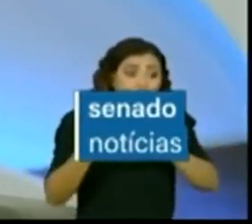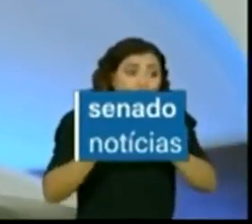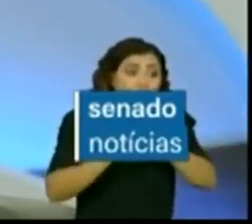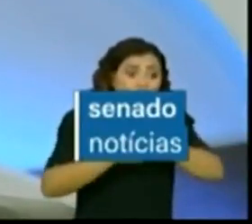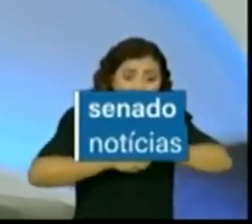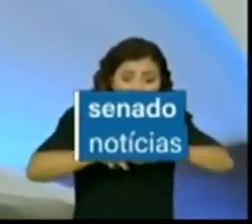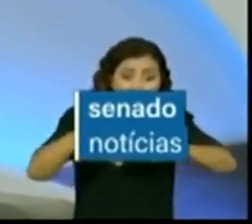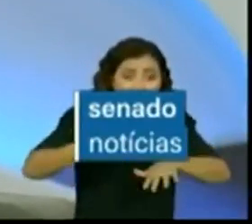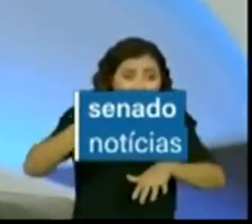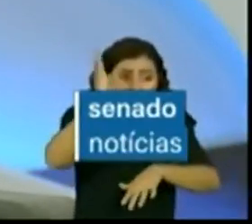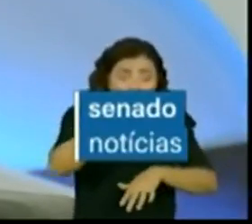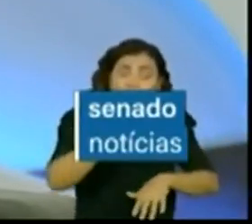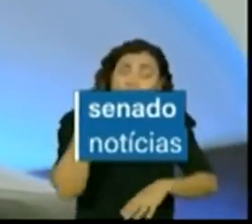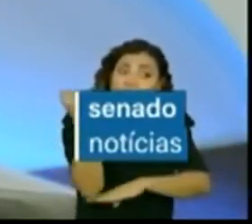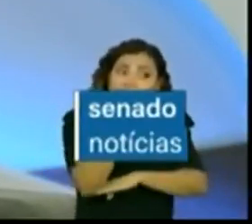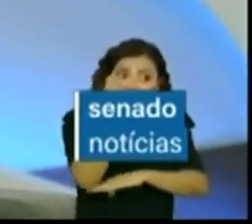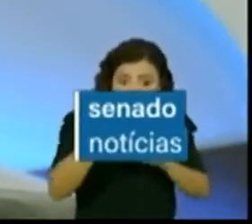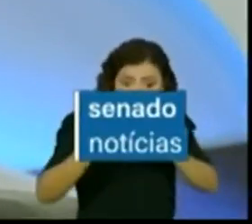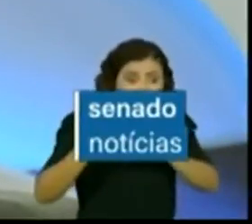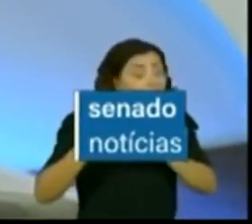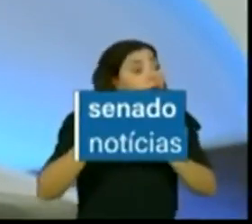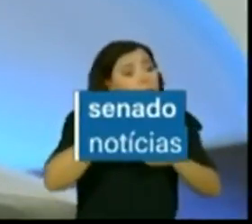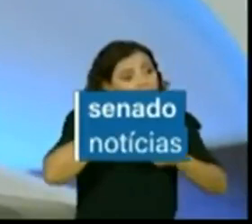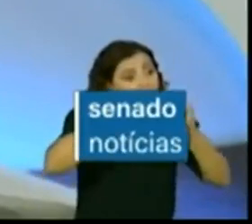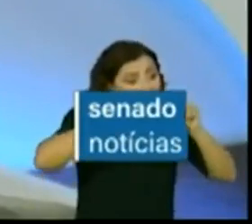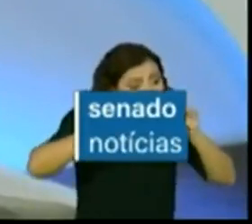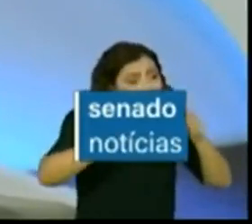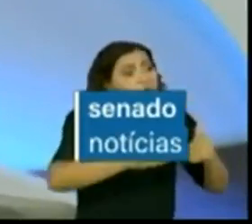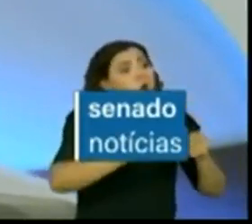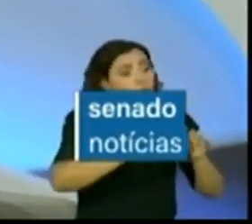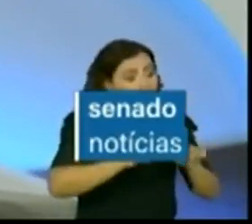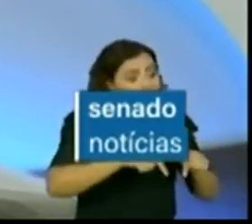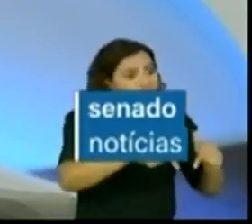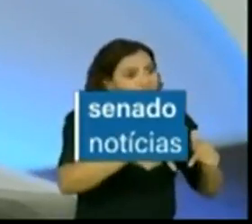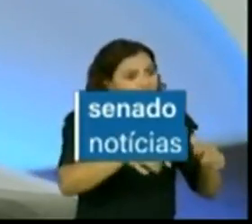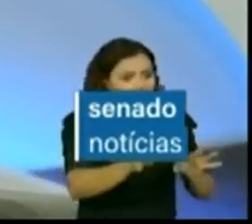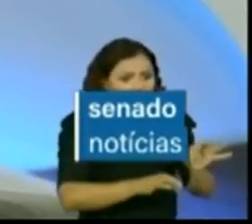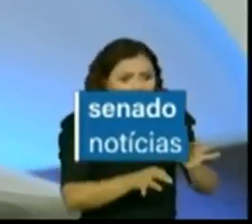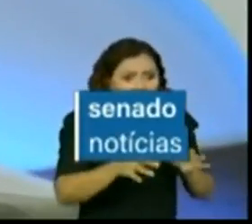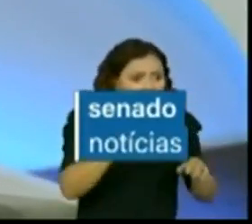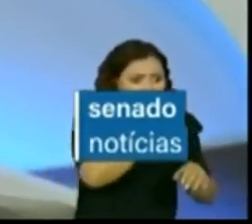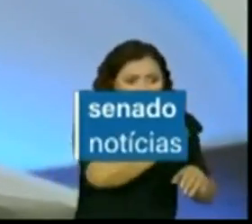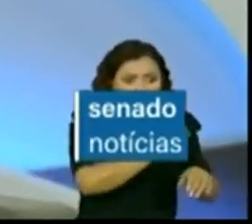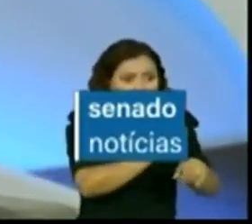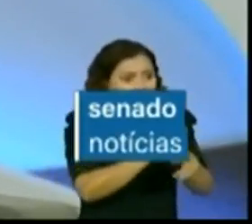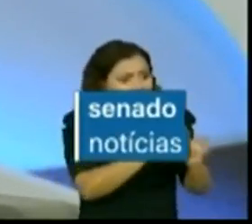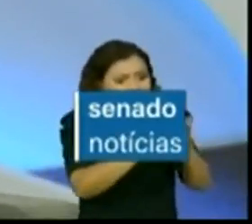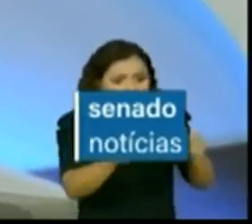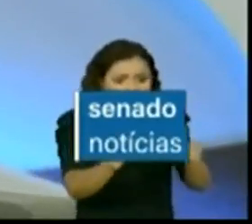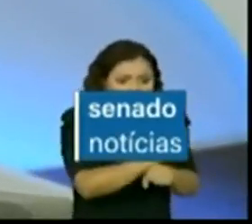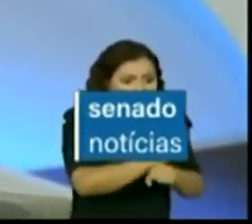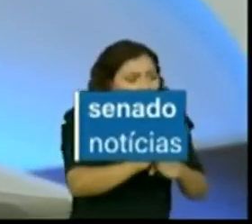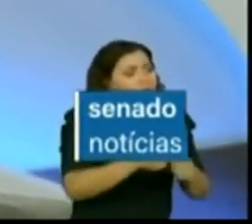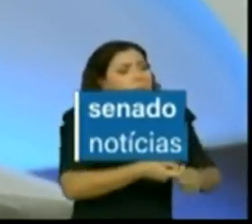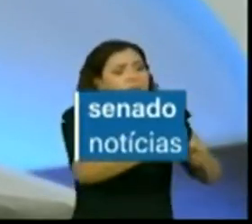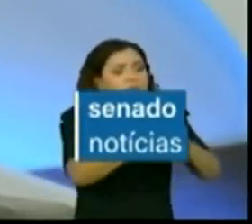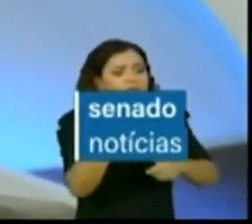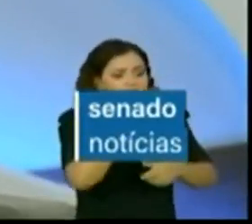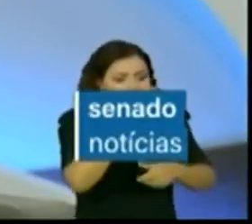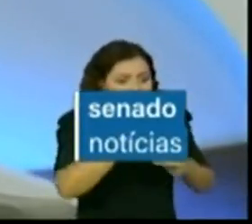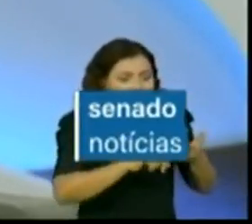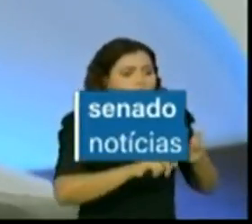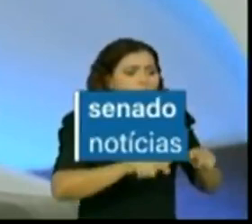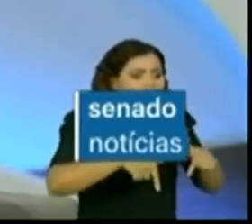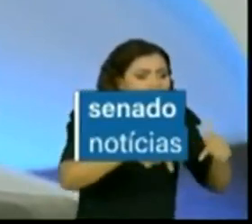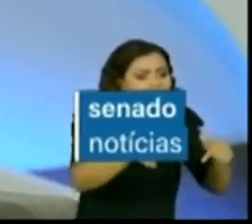onda da pandemia no Brasil é melhor nós trabalharmos com iniciativas concretas de ampliação da escala de vacinação e auxílio emergencial